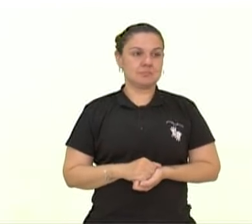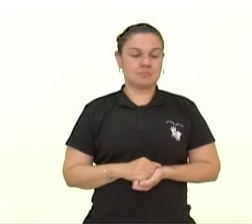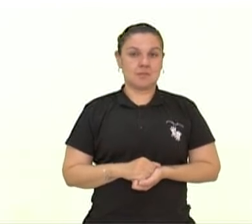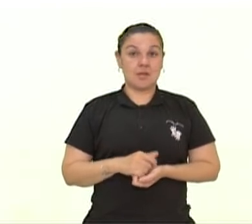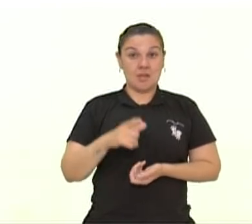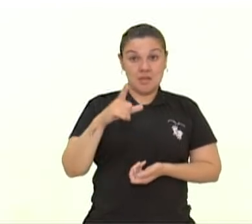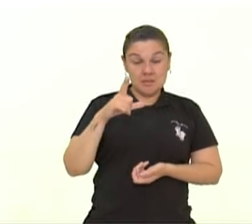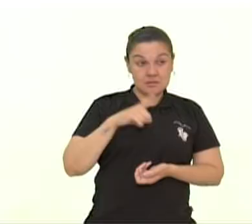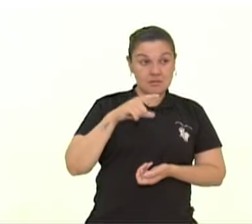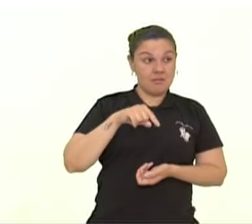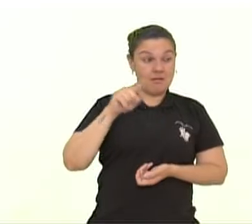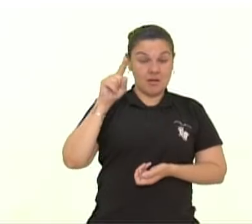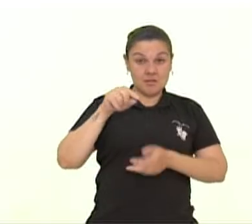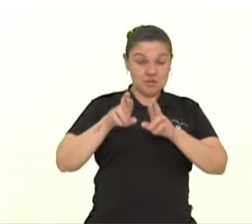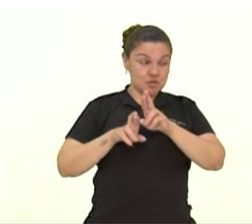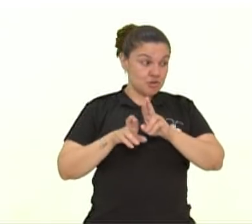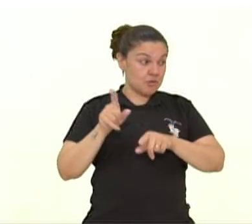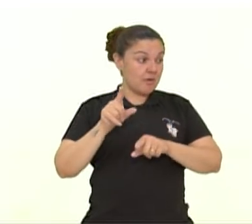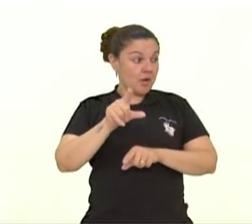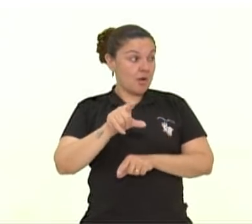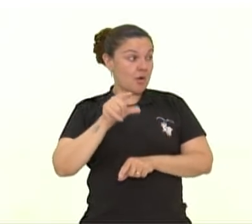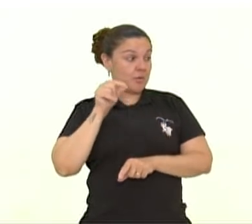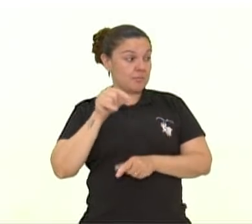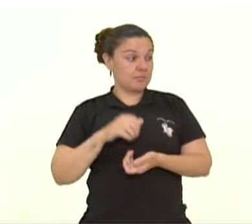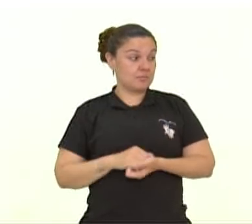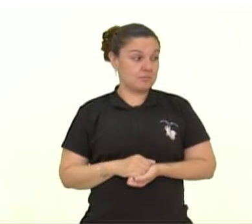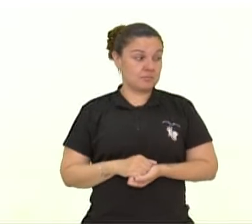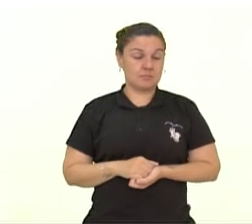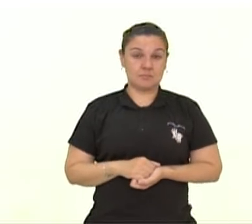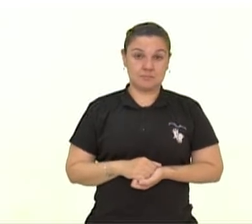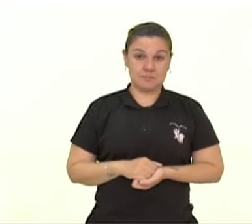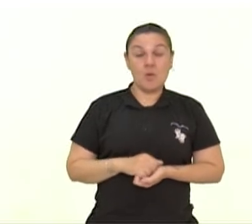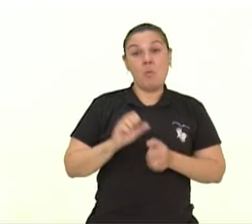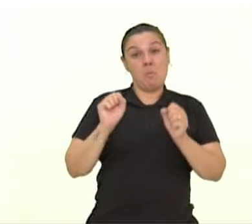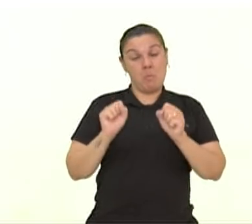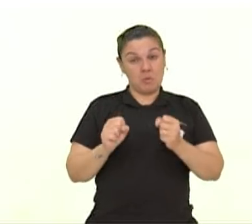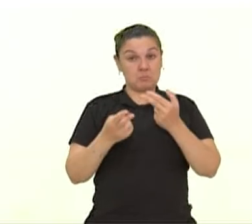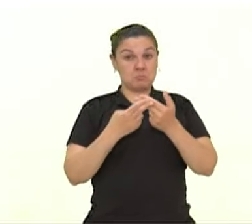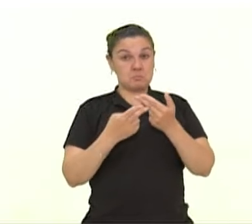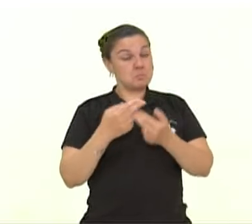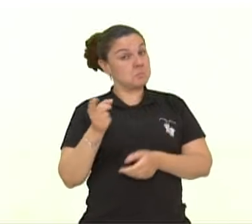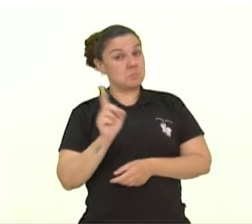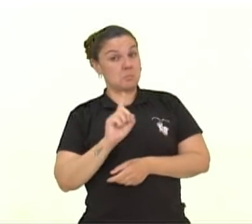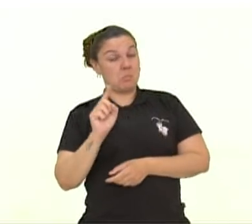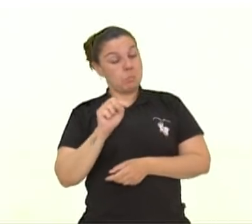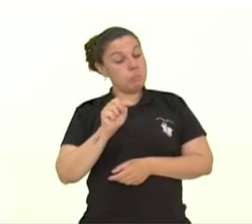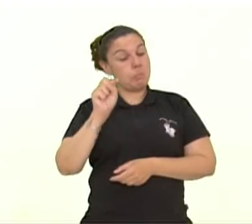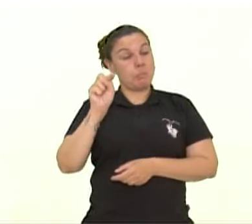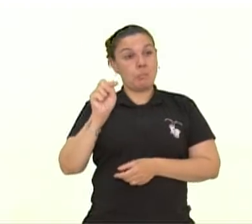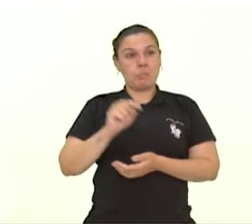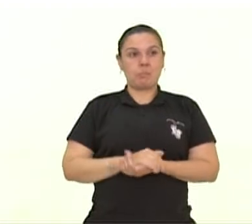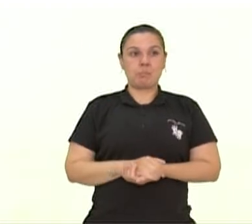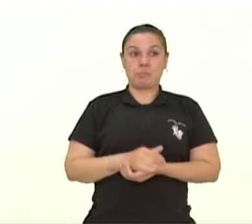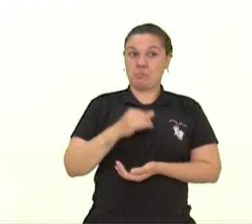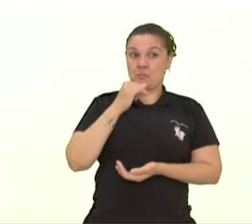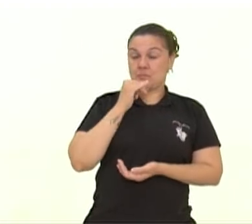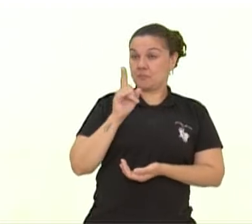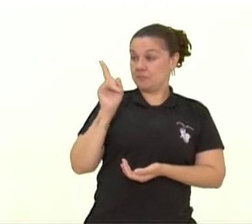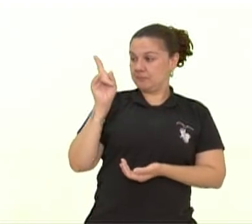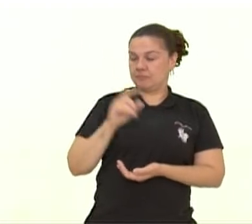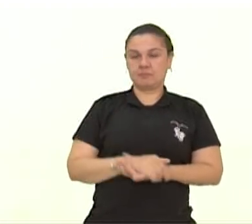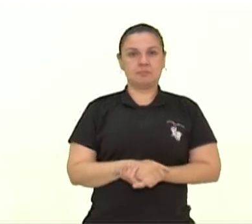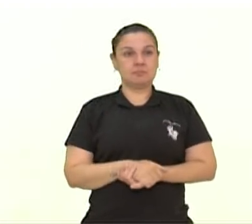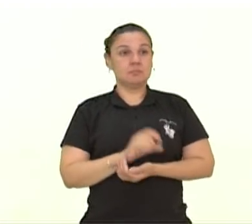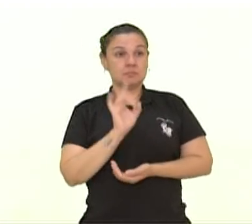acentos diferenciais que são opcionais, nós podemos utilizar ou não o acento. Verifiquemos aqui os casos. Apenas